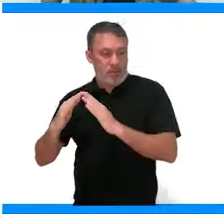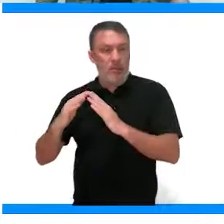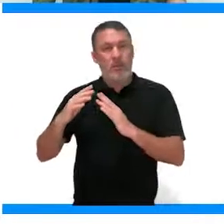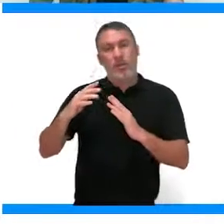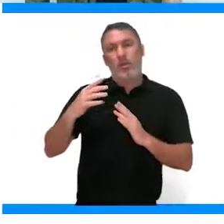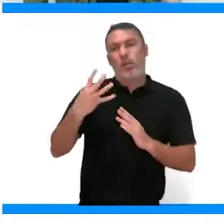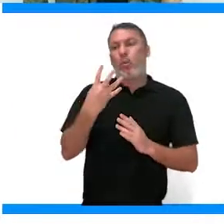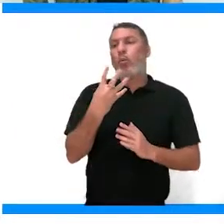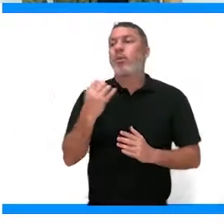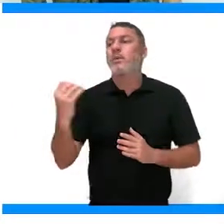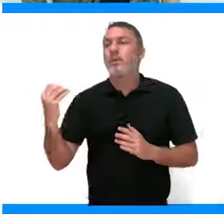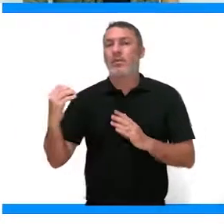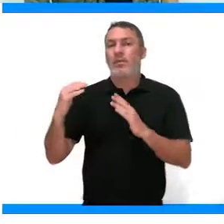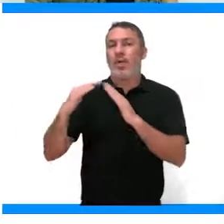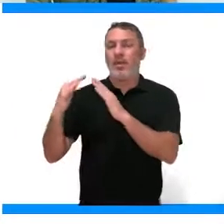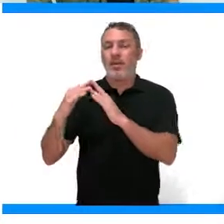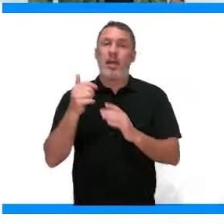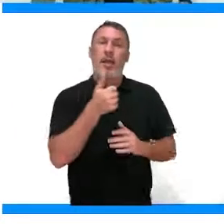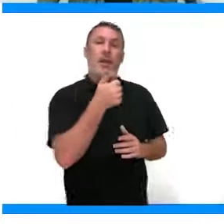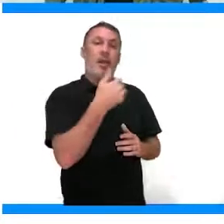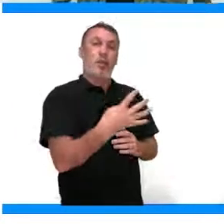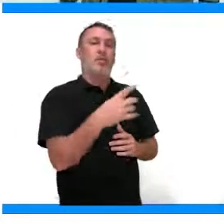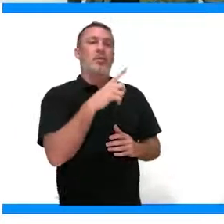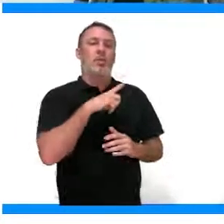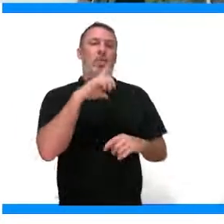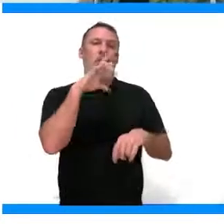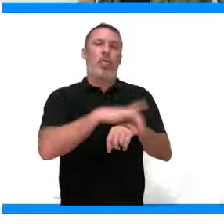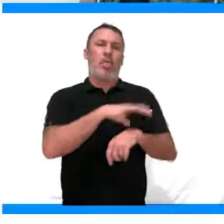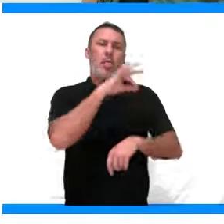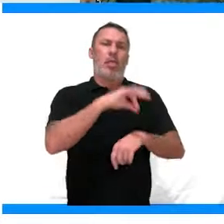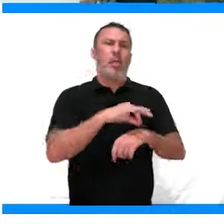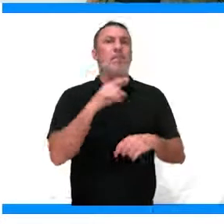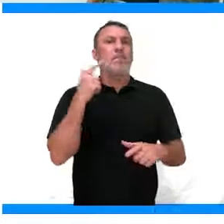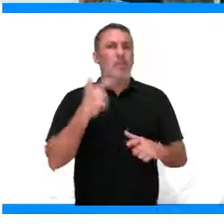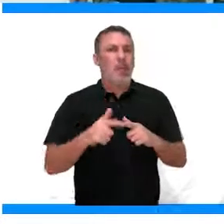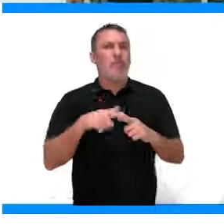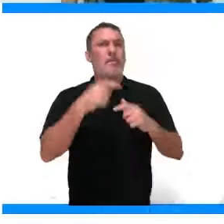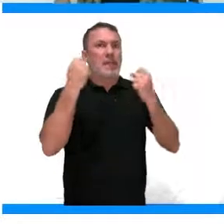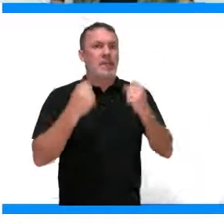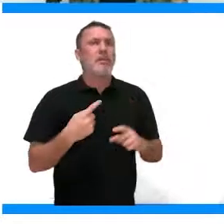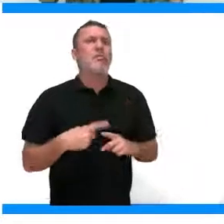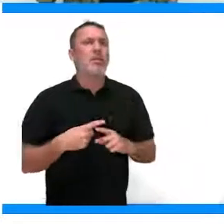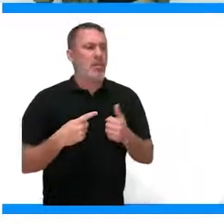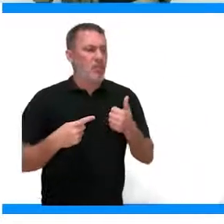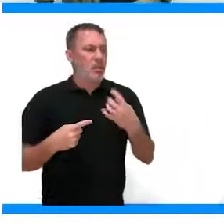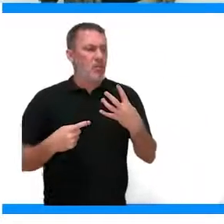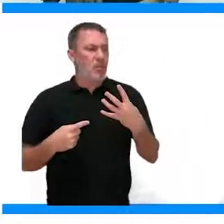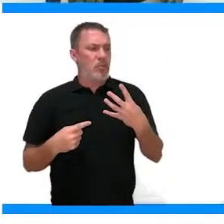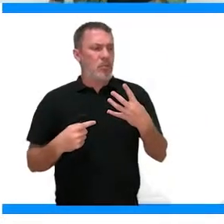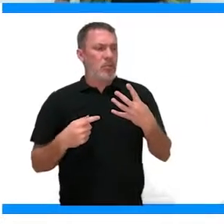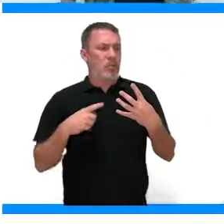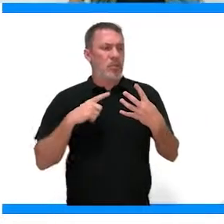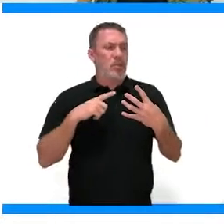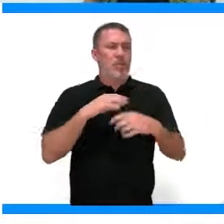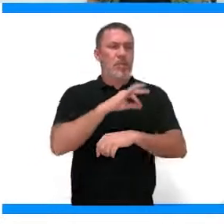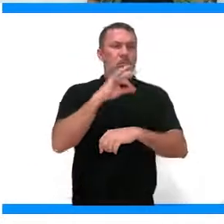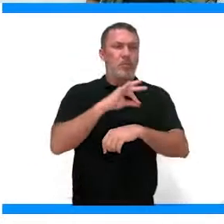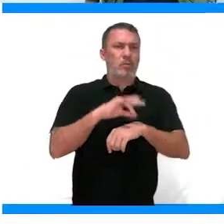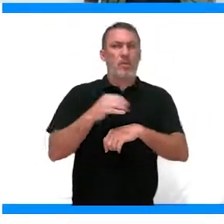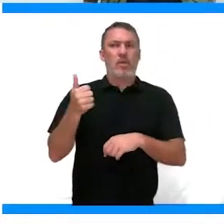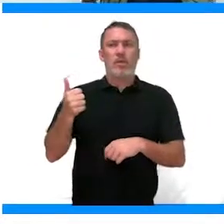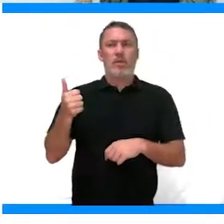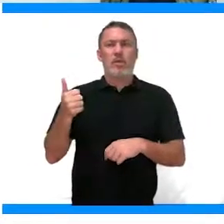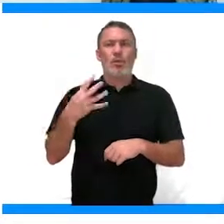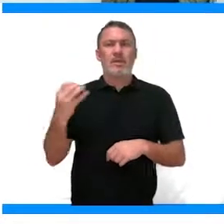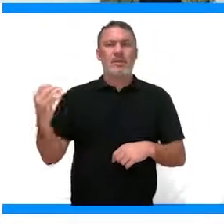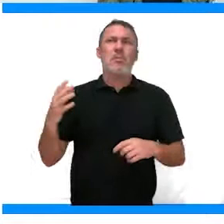o bairro que está com problema. Esse bairro aí está problemático, está danado. 14 imóveis com foco de mosquito em 400